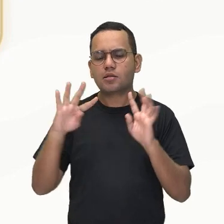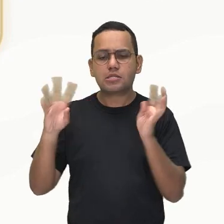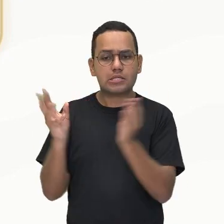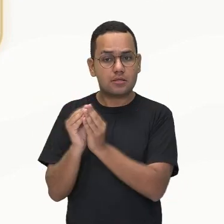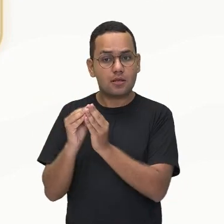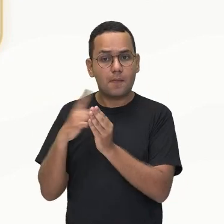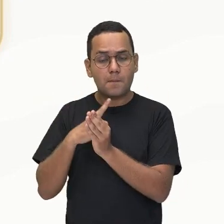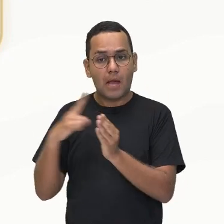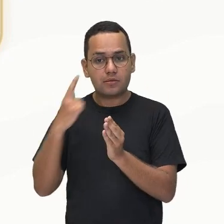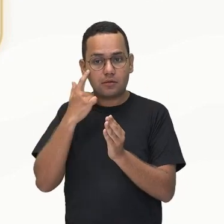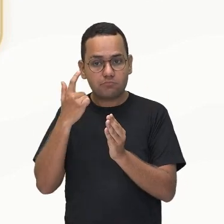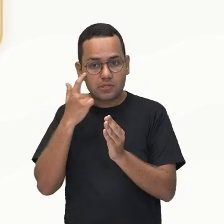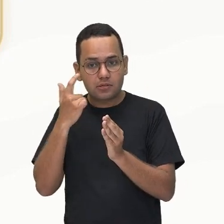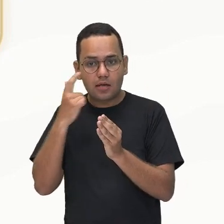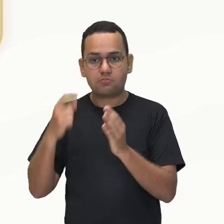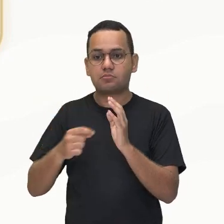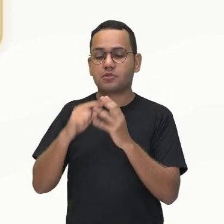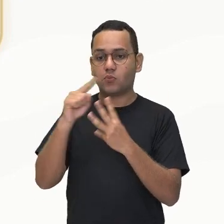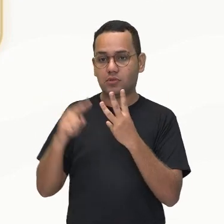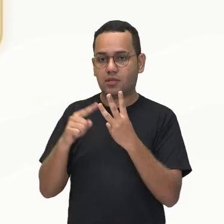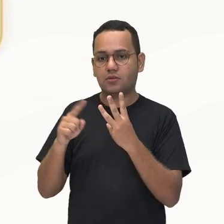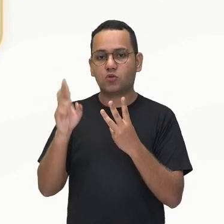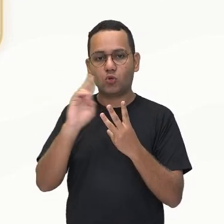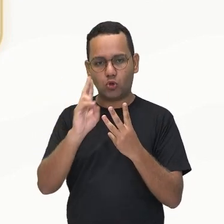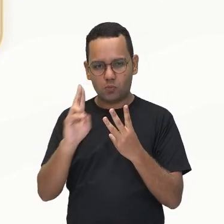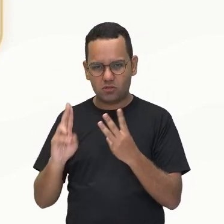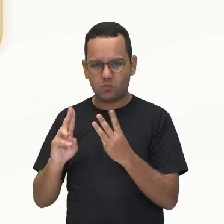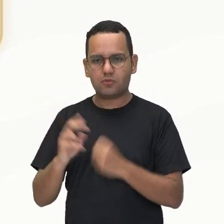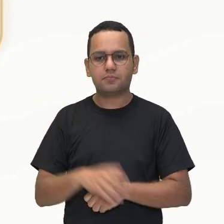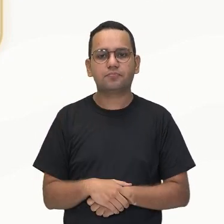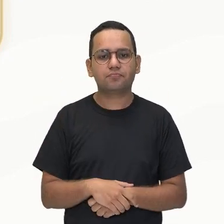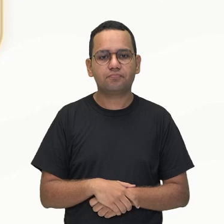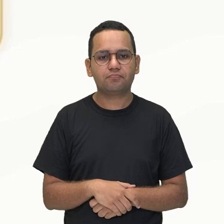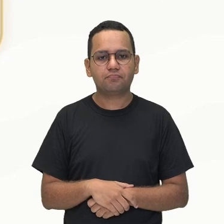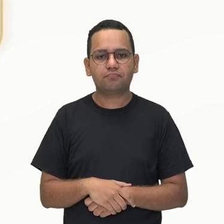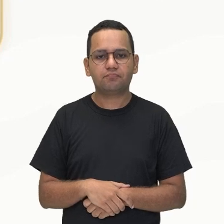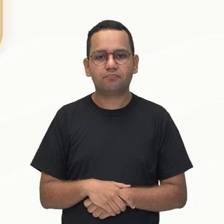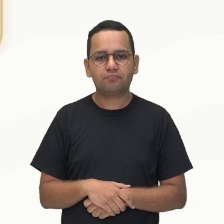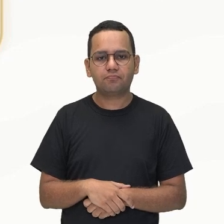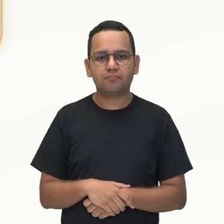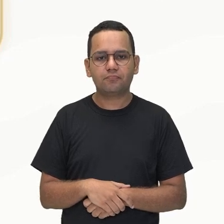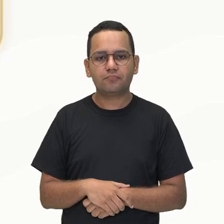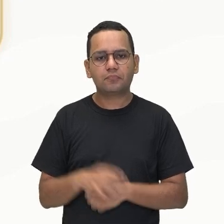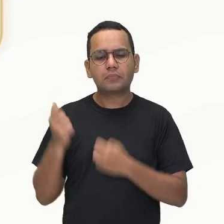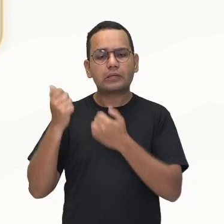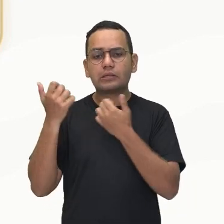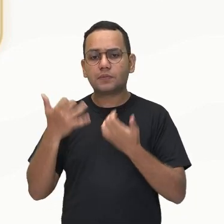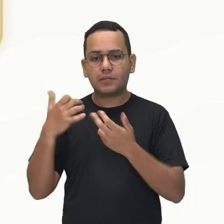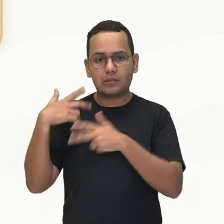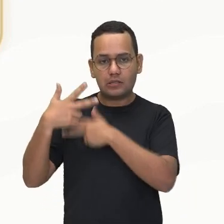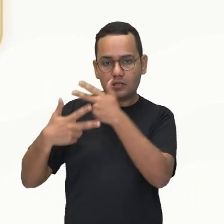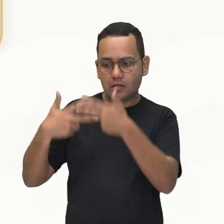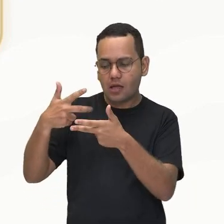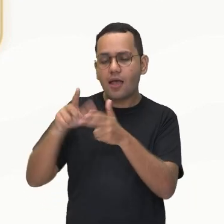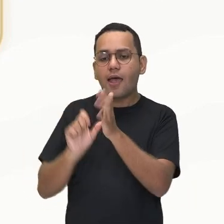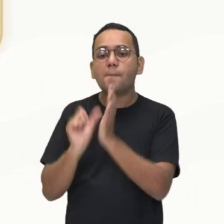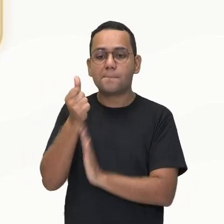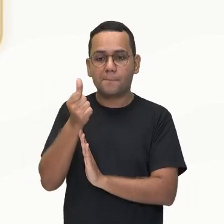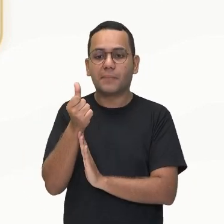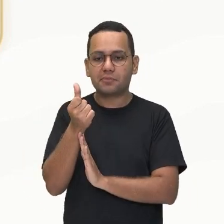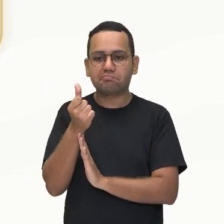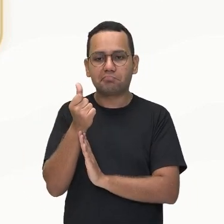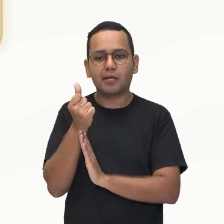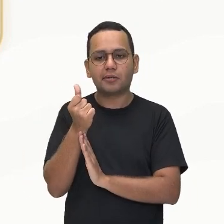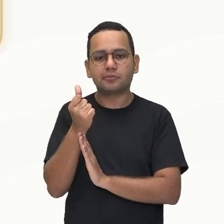3 grandes estudiosos, Darwin, Gregor e Mendel, e Hugo Fries, e afirma que a seleção natural é o motor da